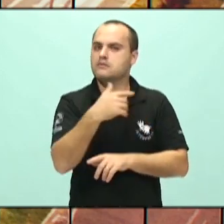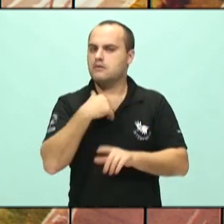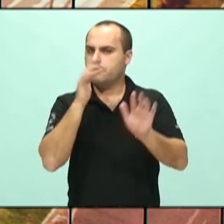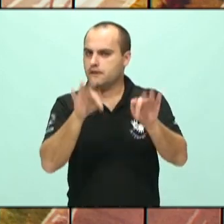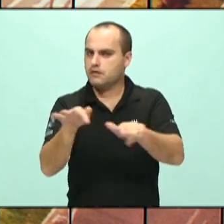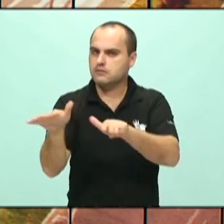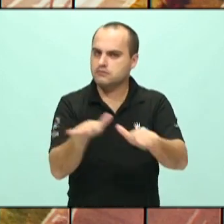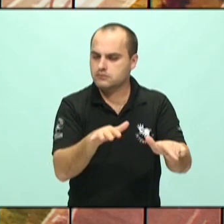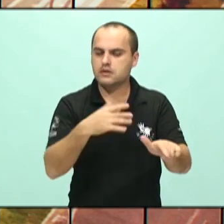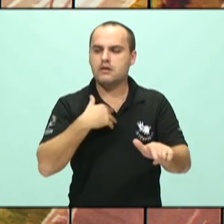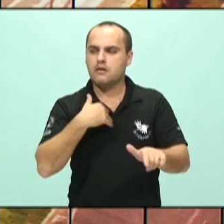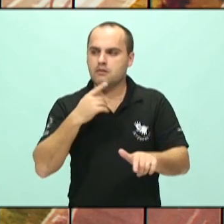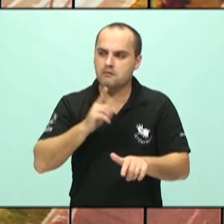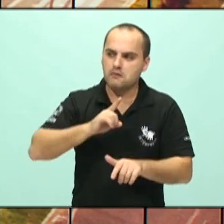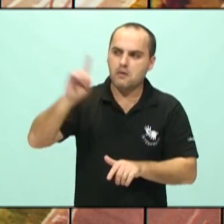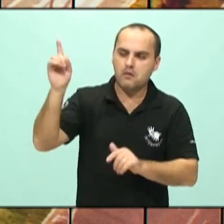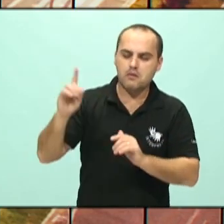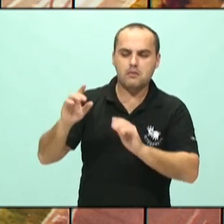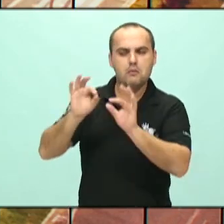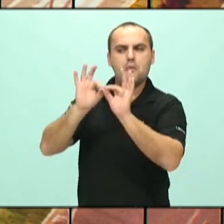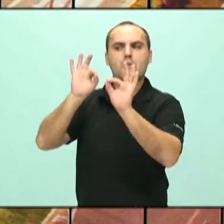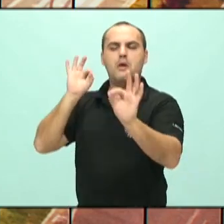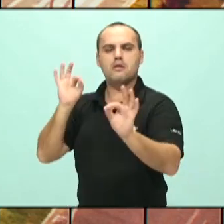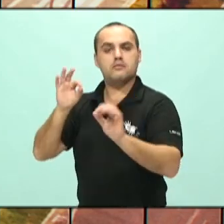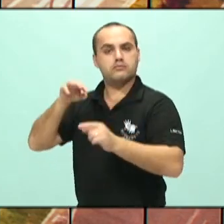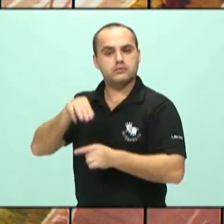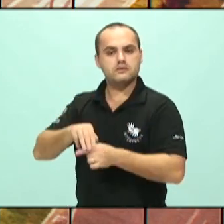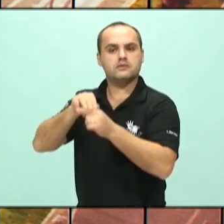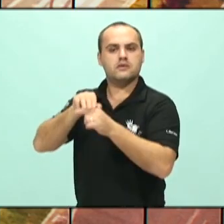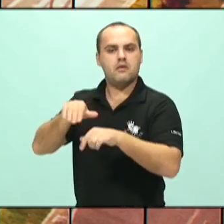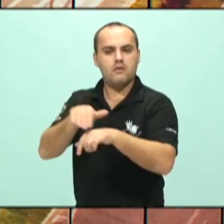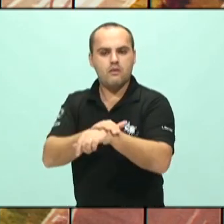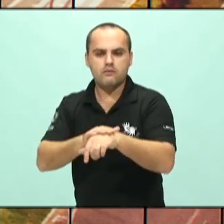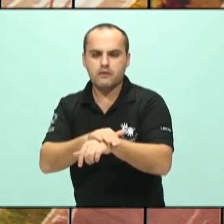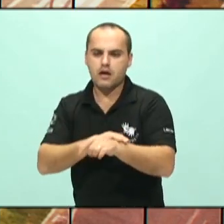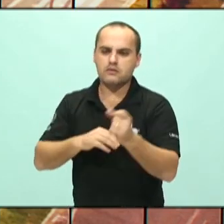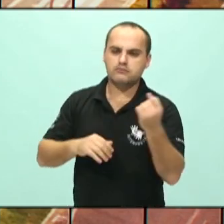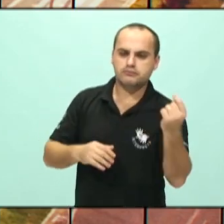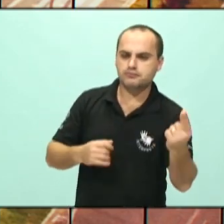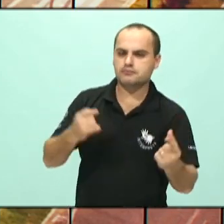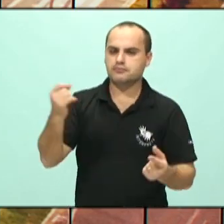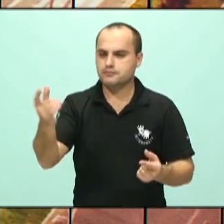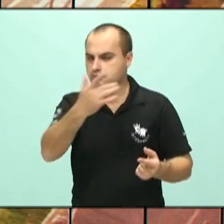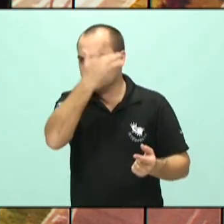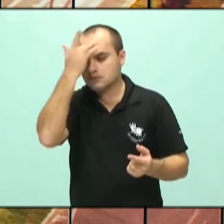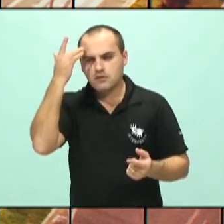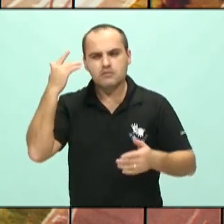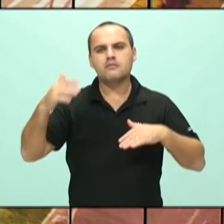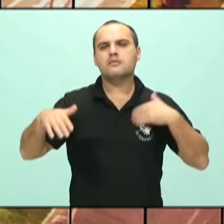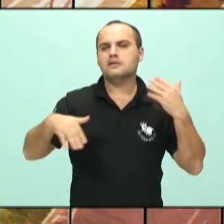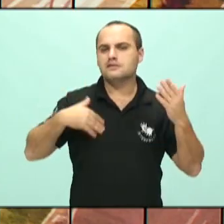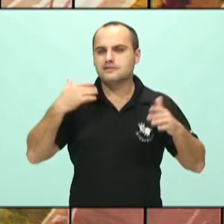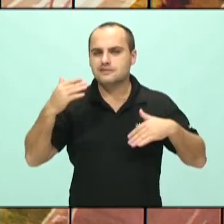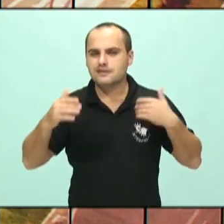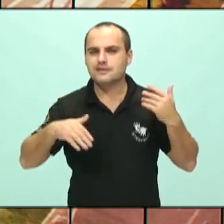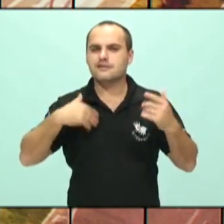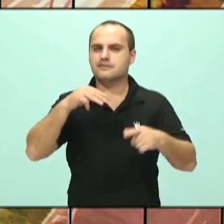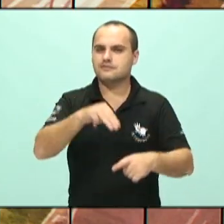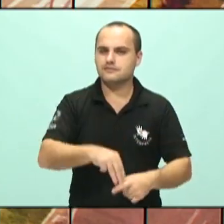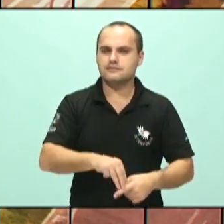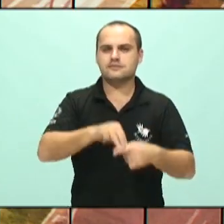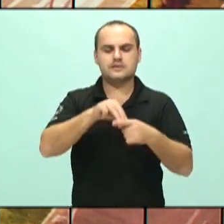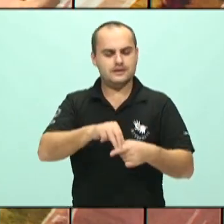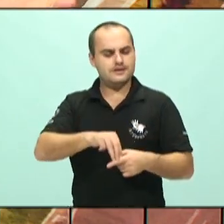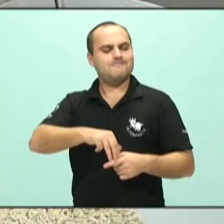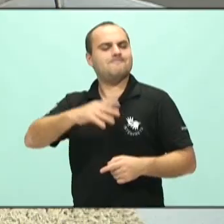pelo interior do município, enfim, conversando com muitas pessoas, enfim, passeando pelo nosso município, que é